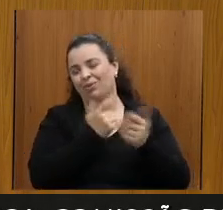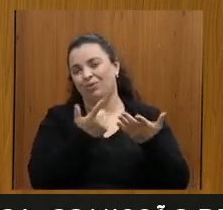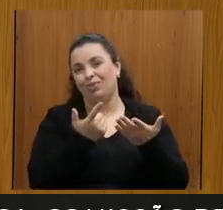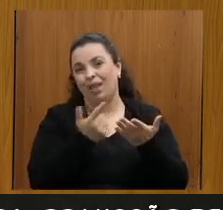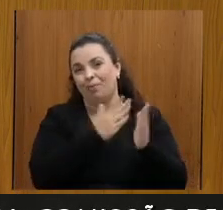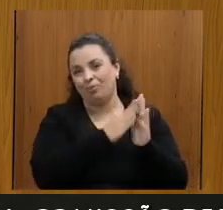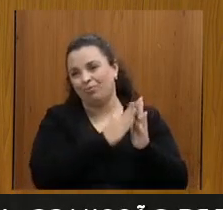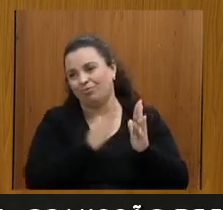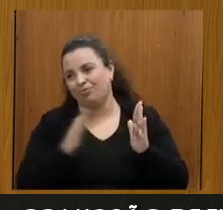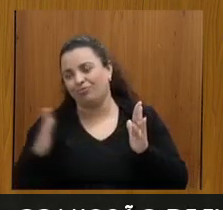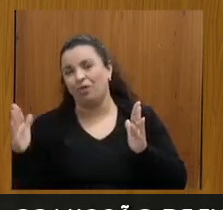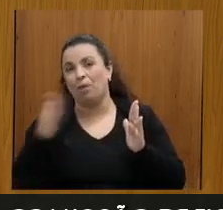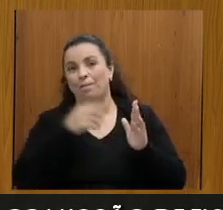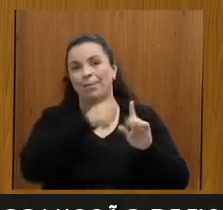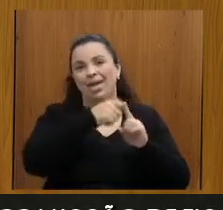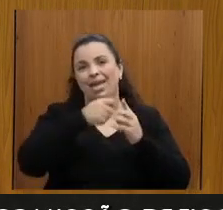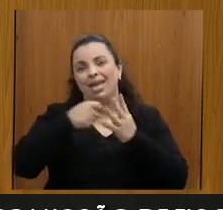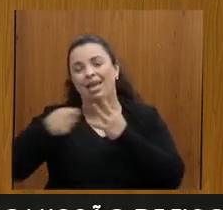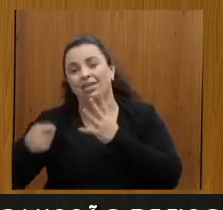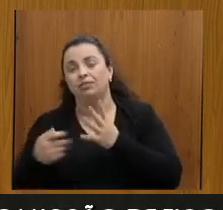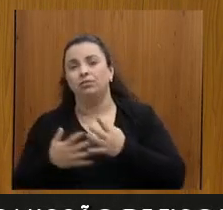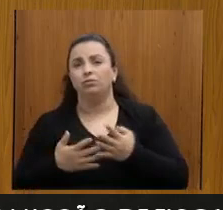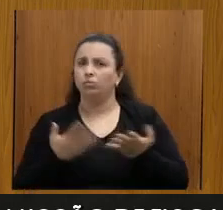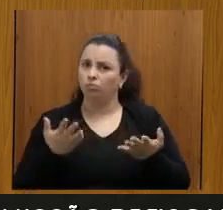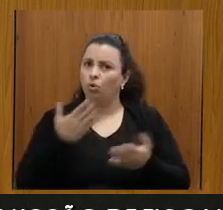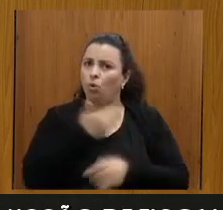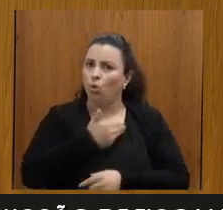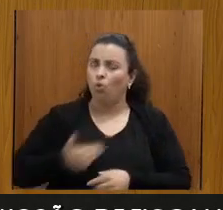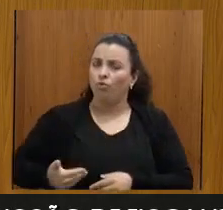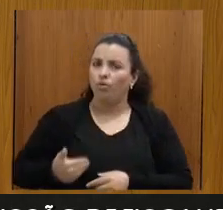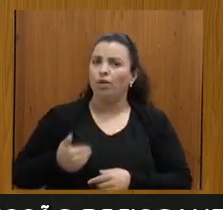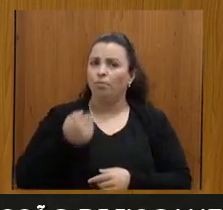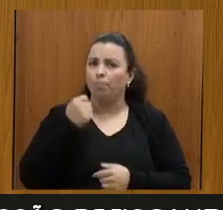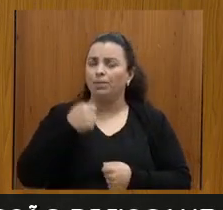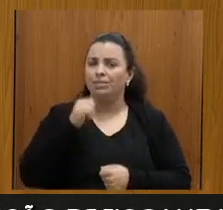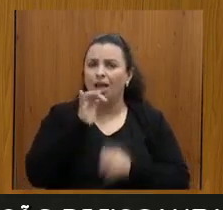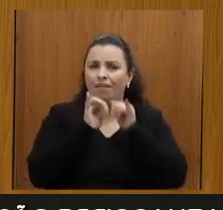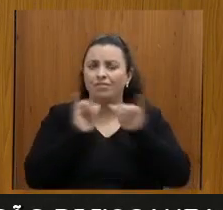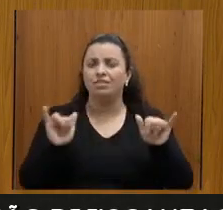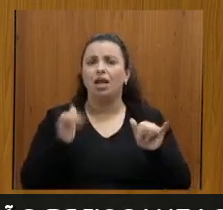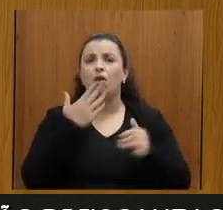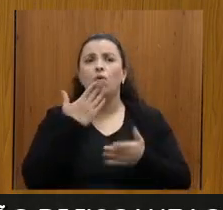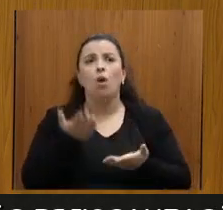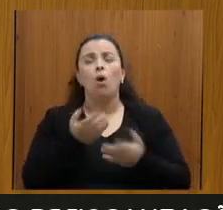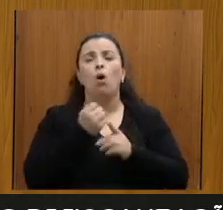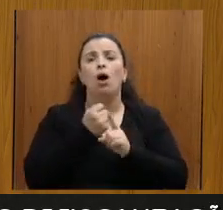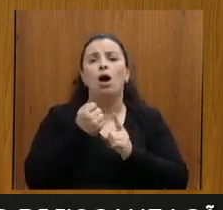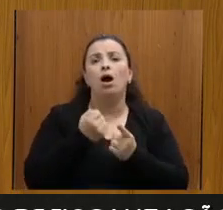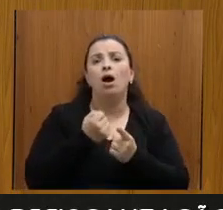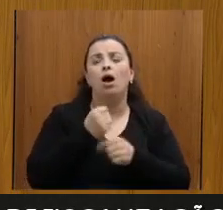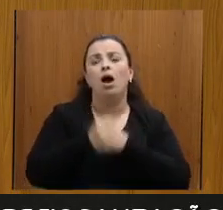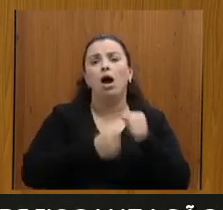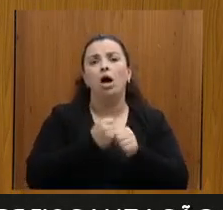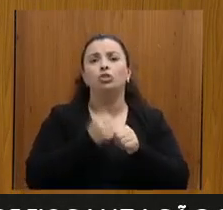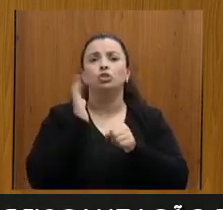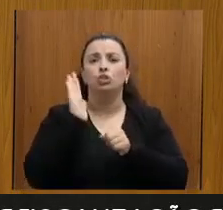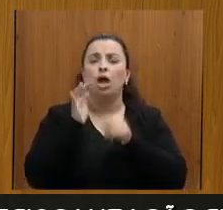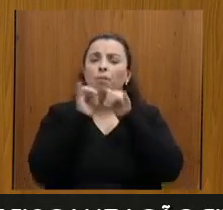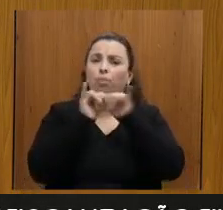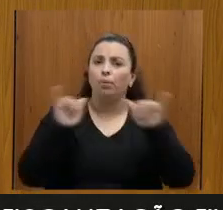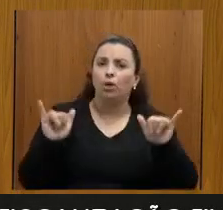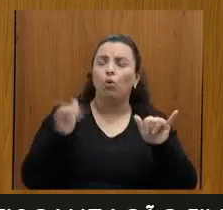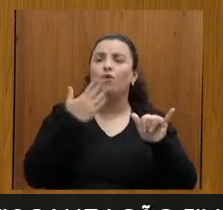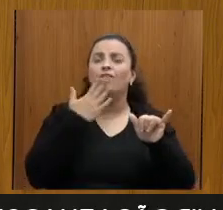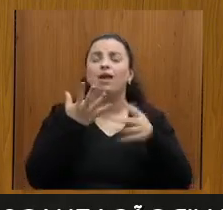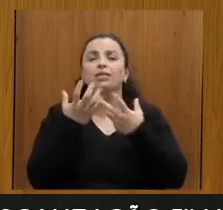quem vai receber em qual mês a partir do critério. Olha, quem teve a publicação no ano tal, 2014, vai receber no ano tal, 2013, vai